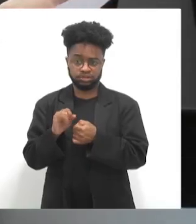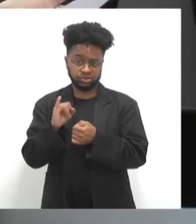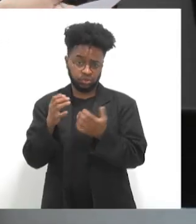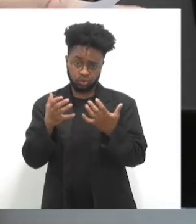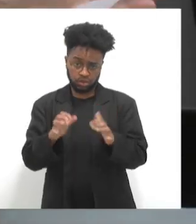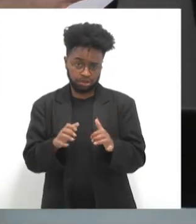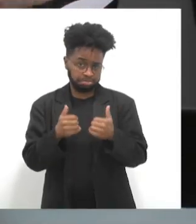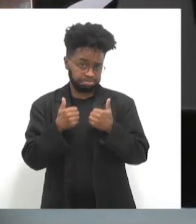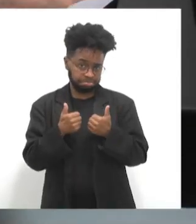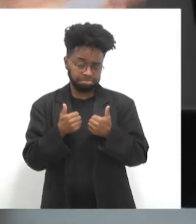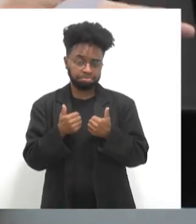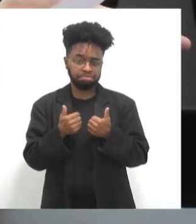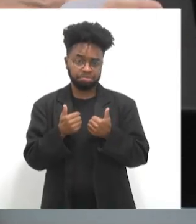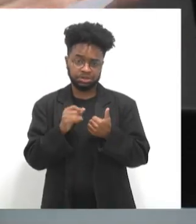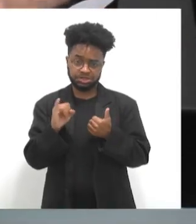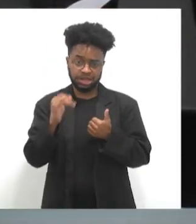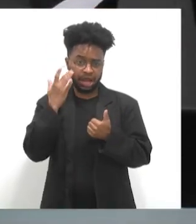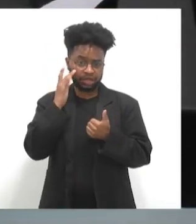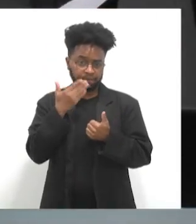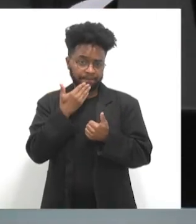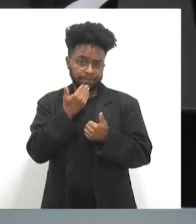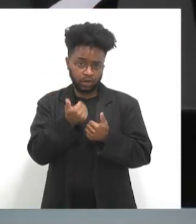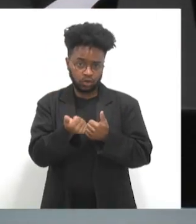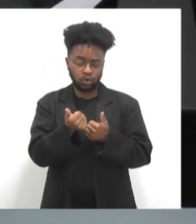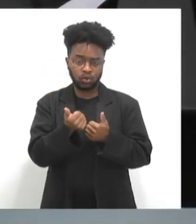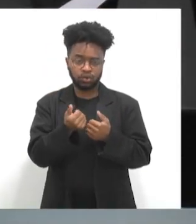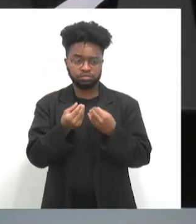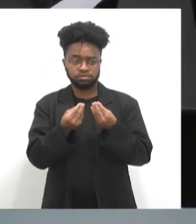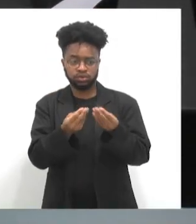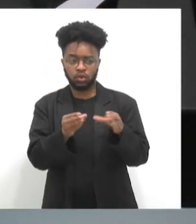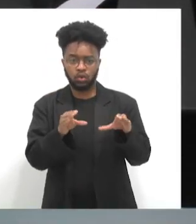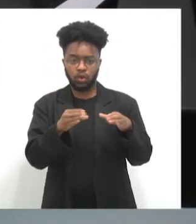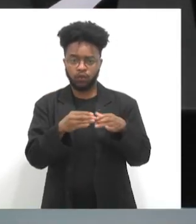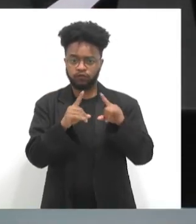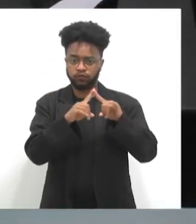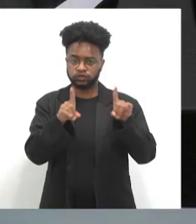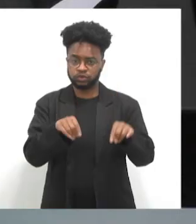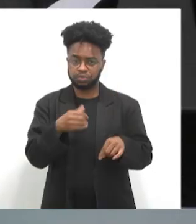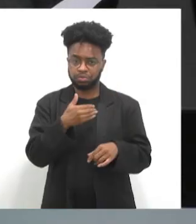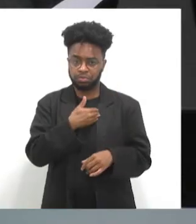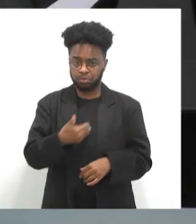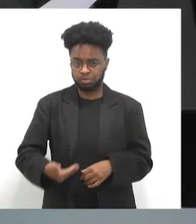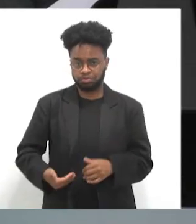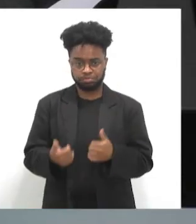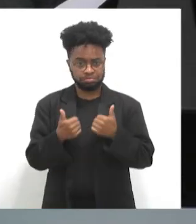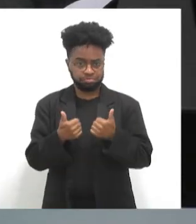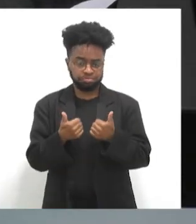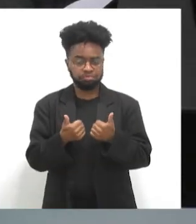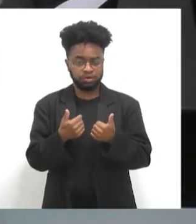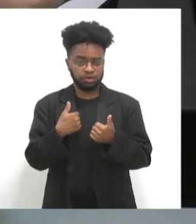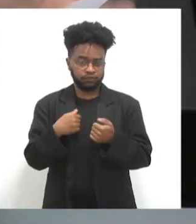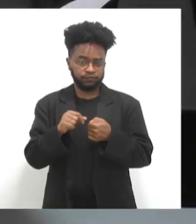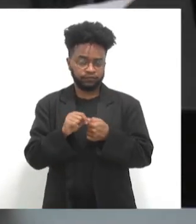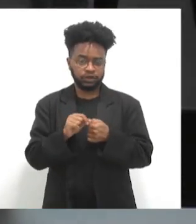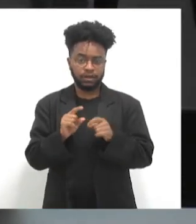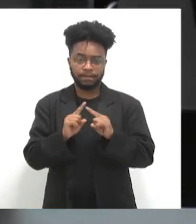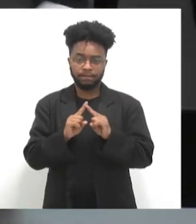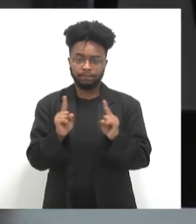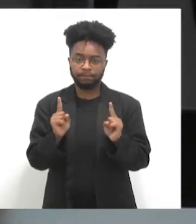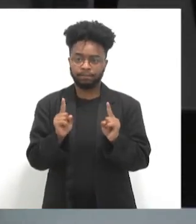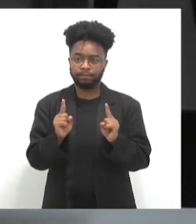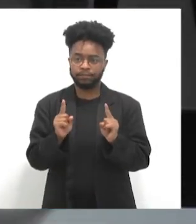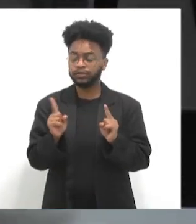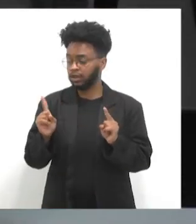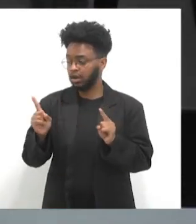desejar e achar melhor encaminhar a Comissão de Servidores Públicos, Não, Fazemos isso, mas... fazer. Inclusive,